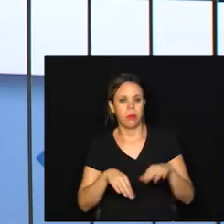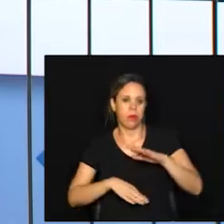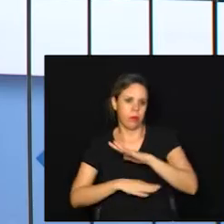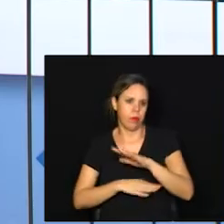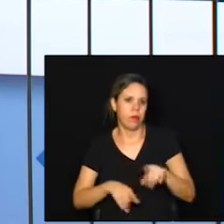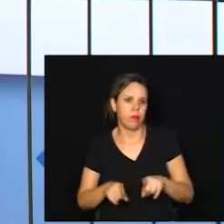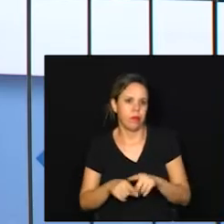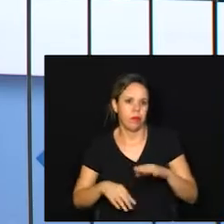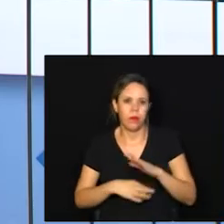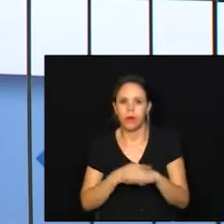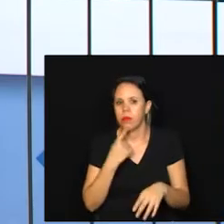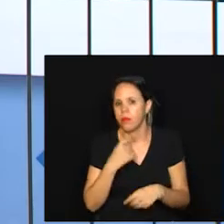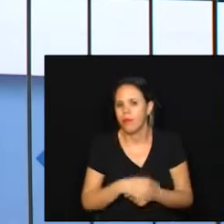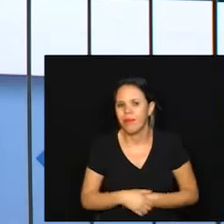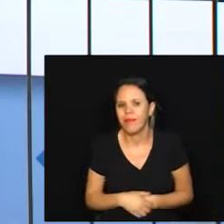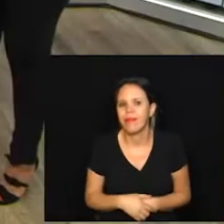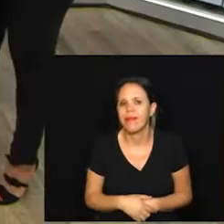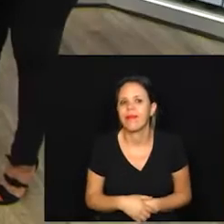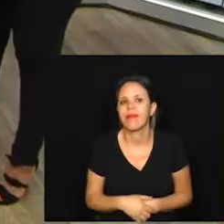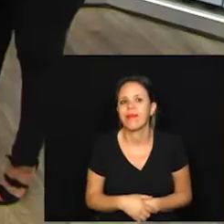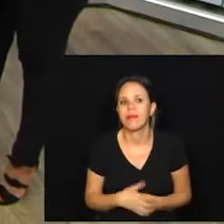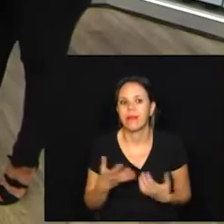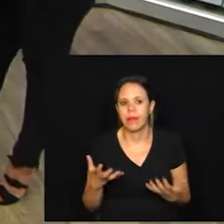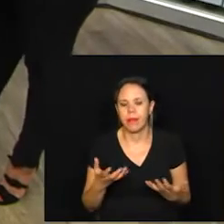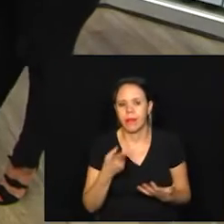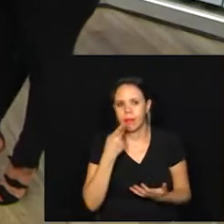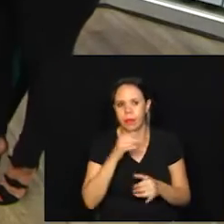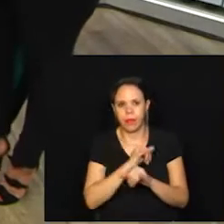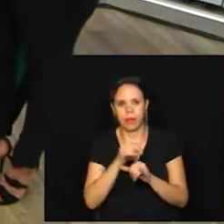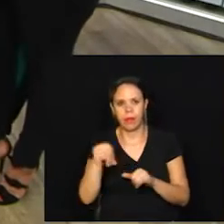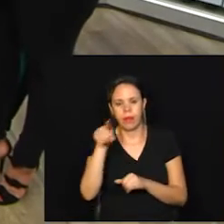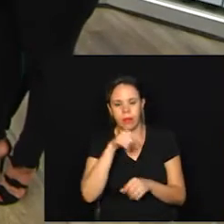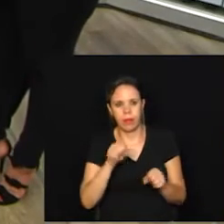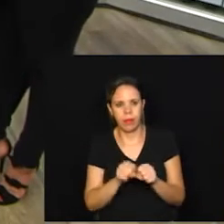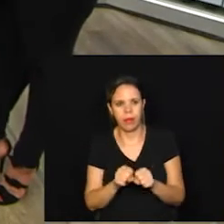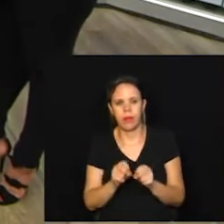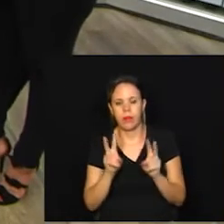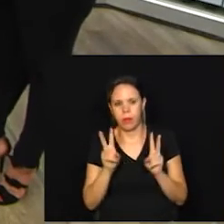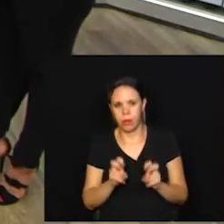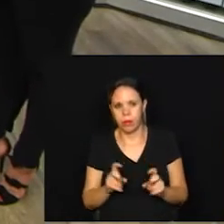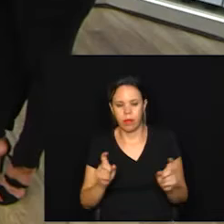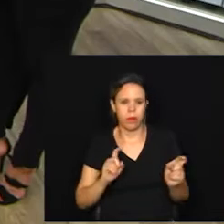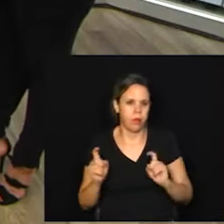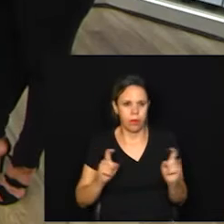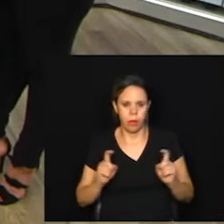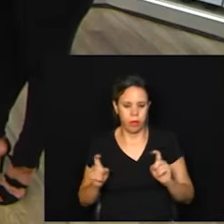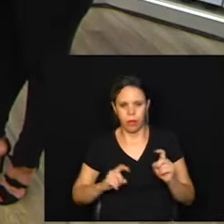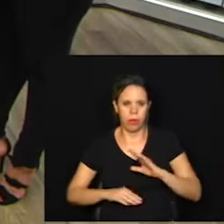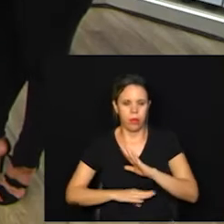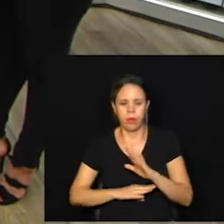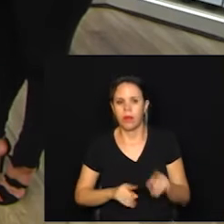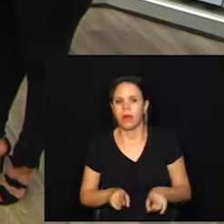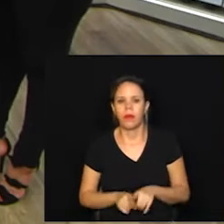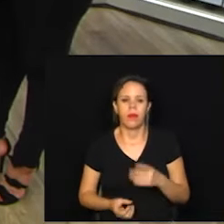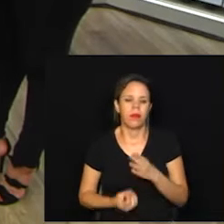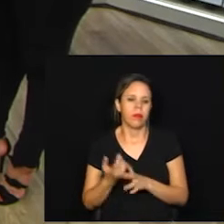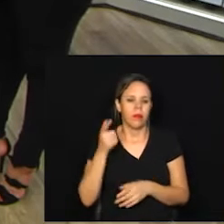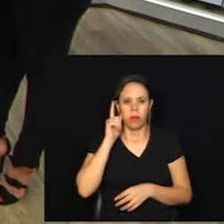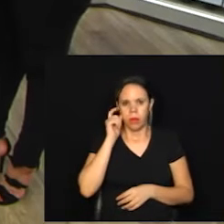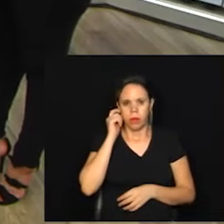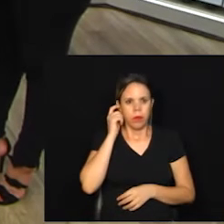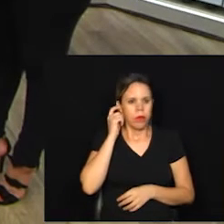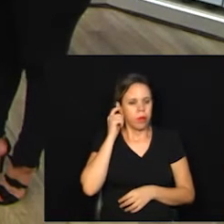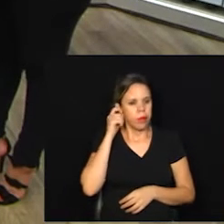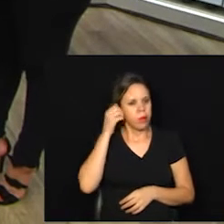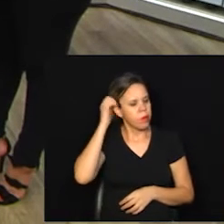legislativo na Câmara Municipal de Campinas. Quero repercutir com você ainda sobre a reunião ordinária que aconteceu ontem,